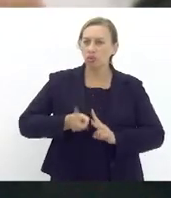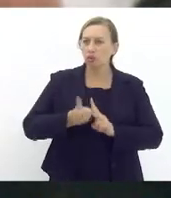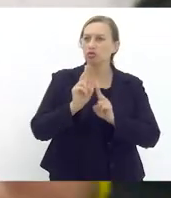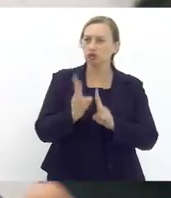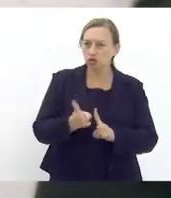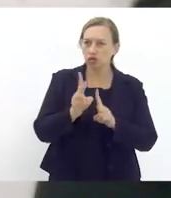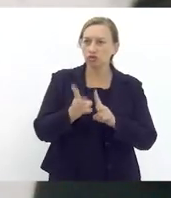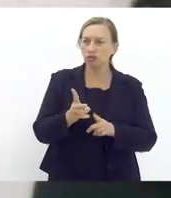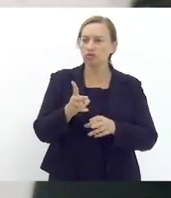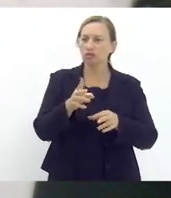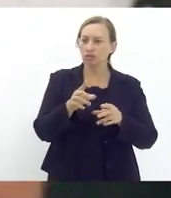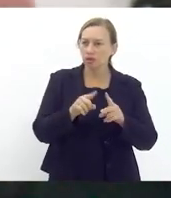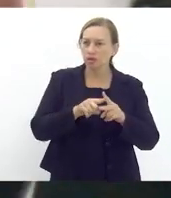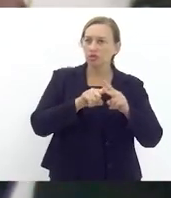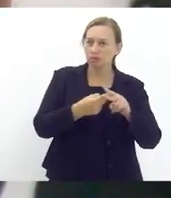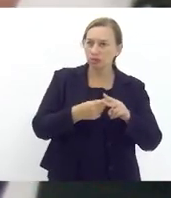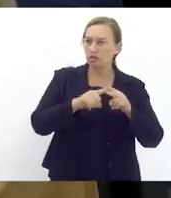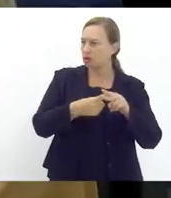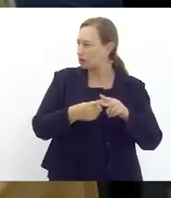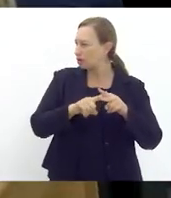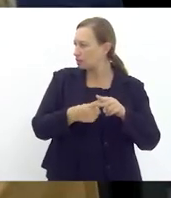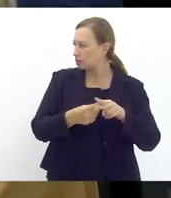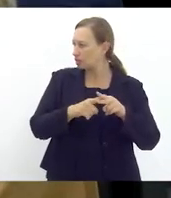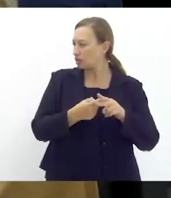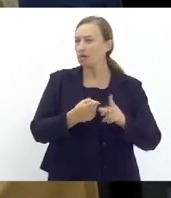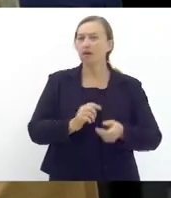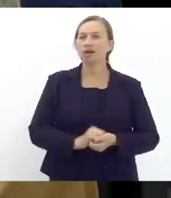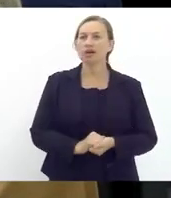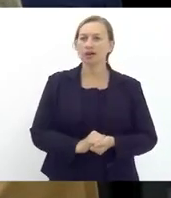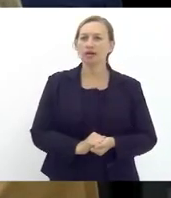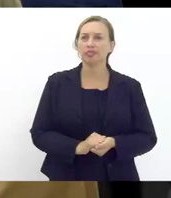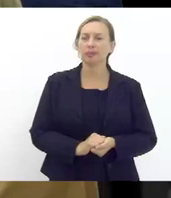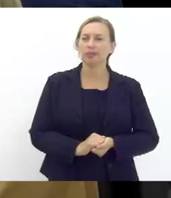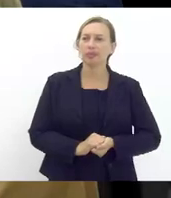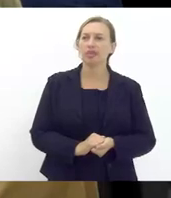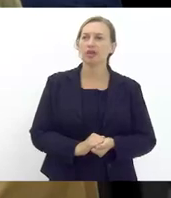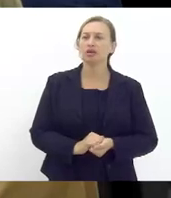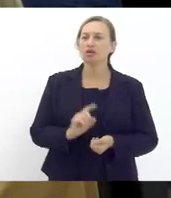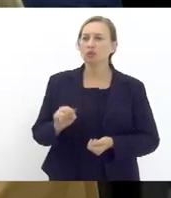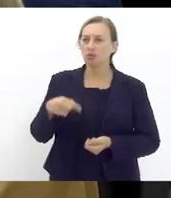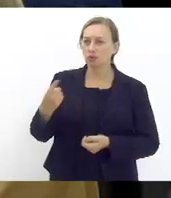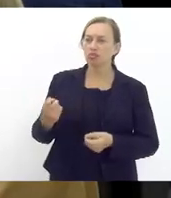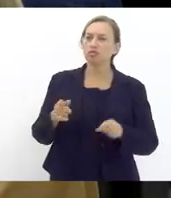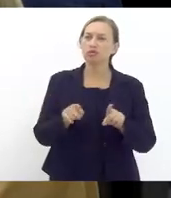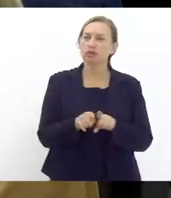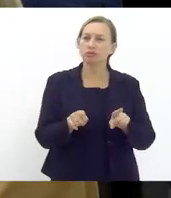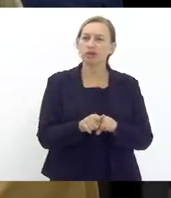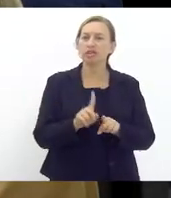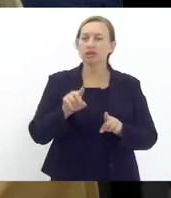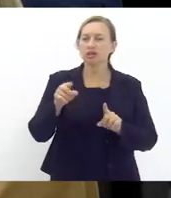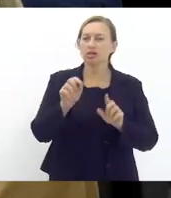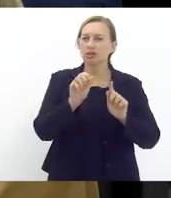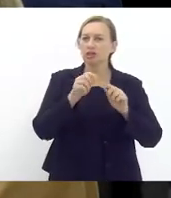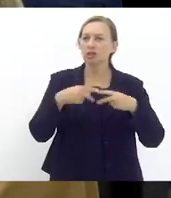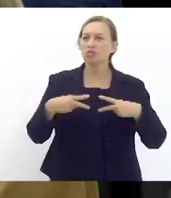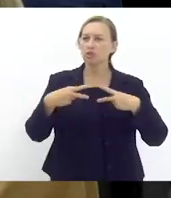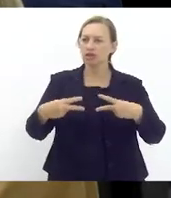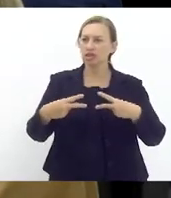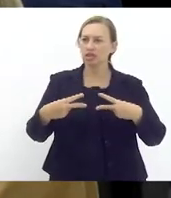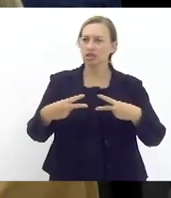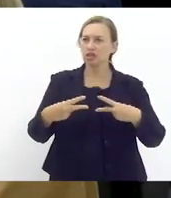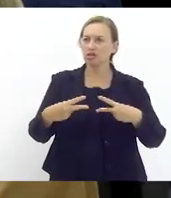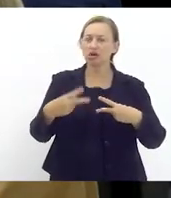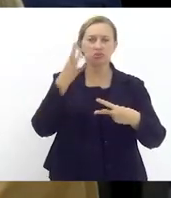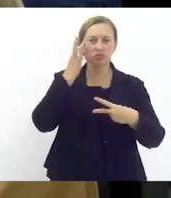a estar atualizando permanentemente o transfere igual ave que tá ali depois tem um link que se der certo